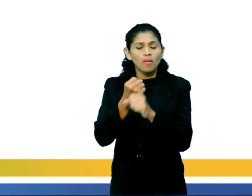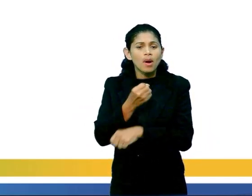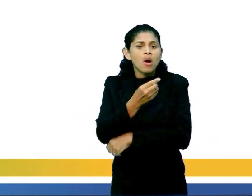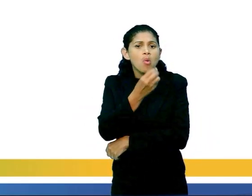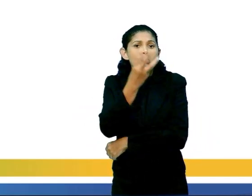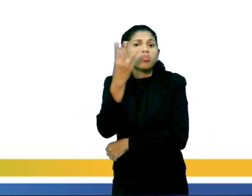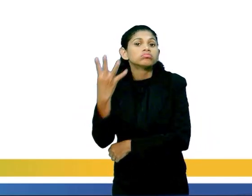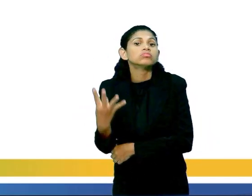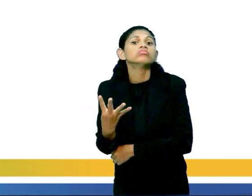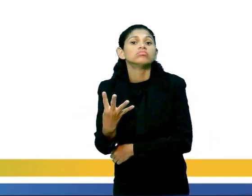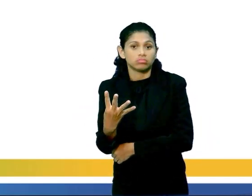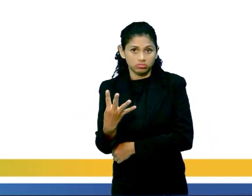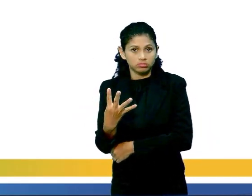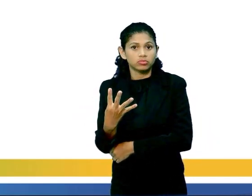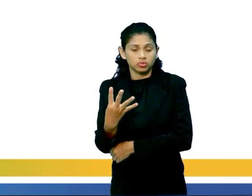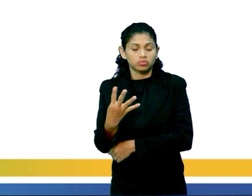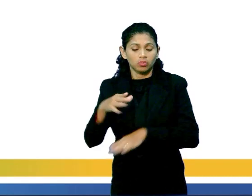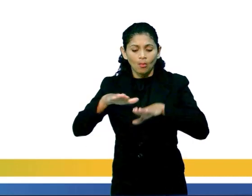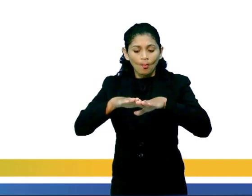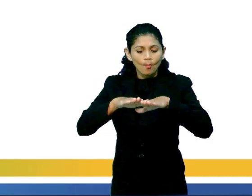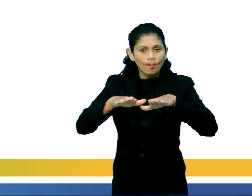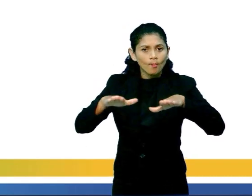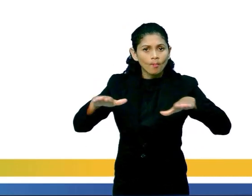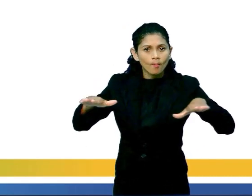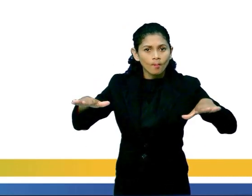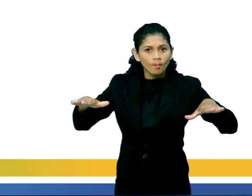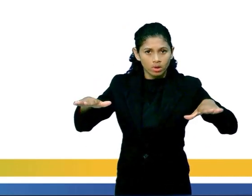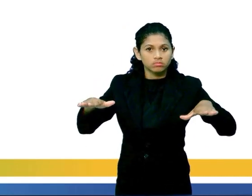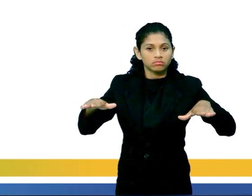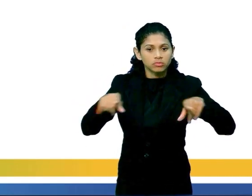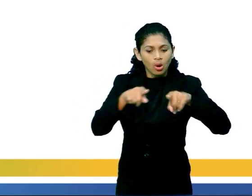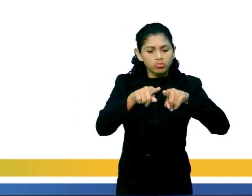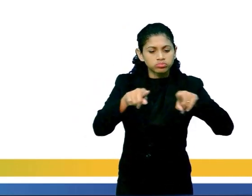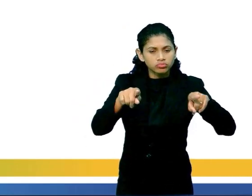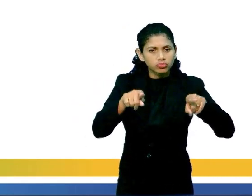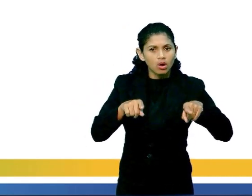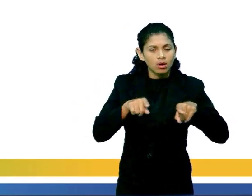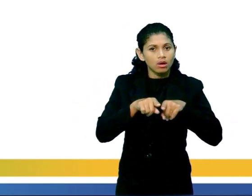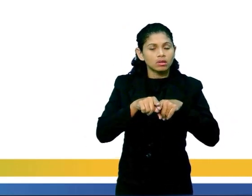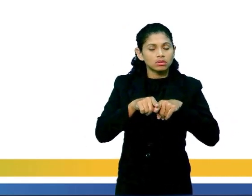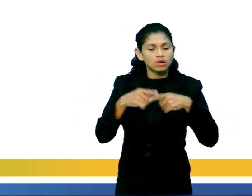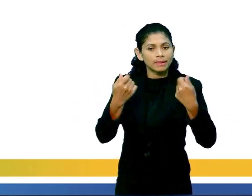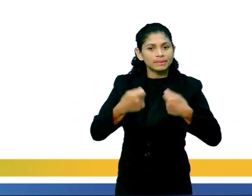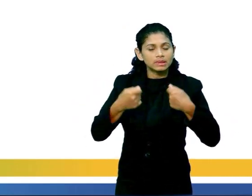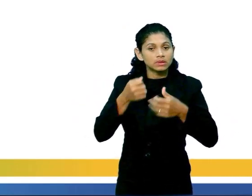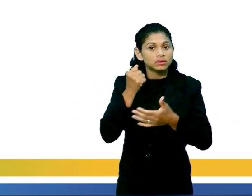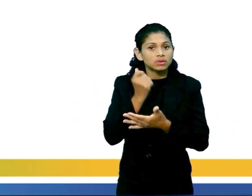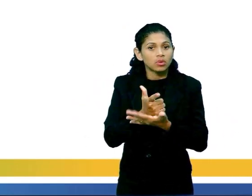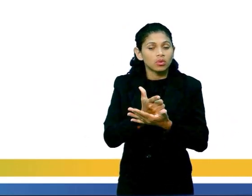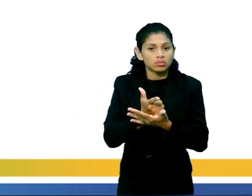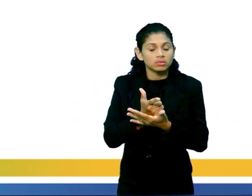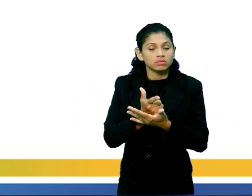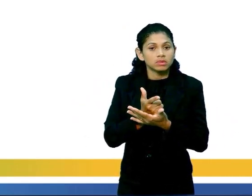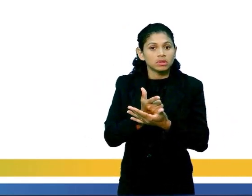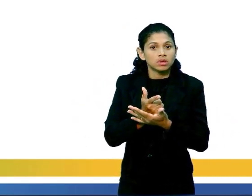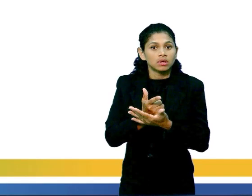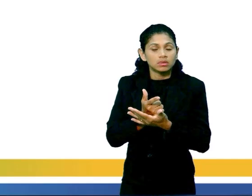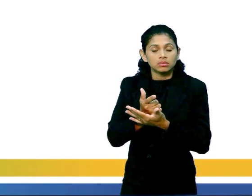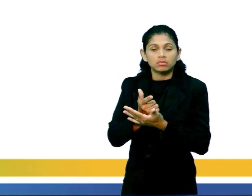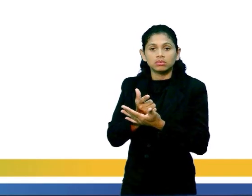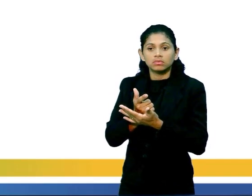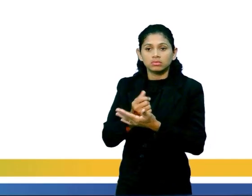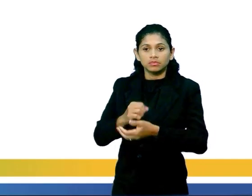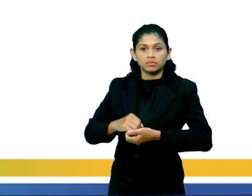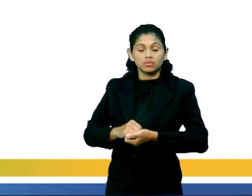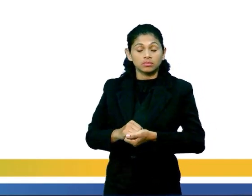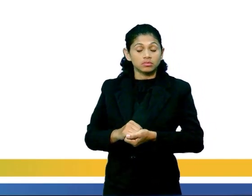a área desse piso, é dado por essa função aí, uma dessas funções que aparece. E nós